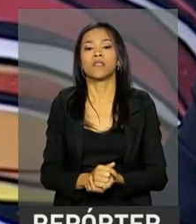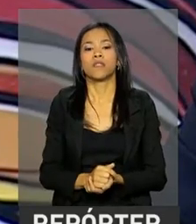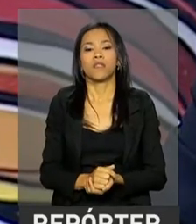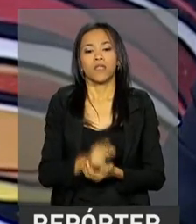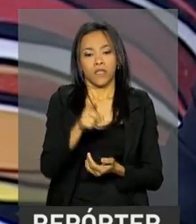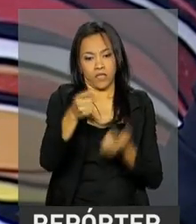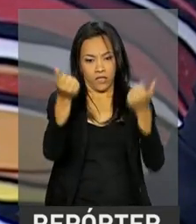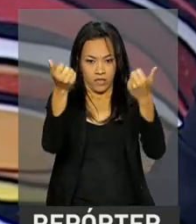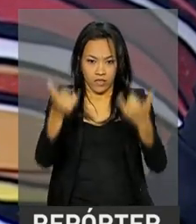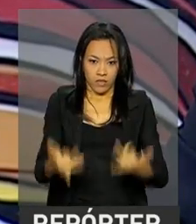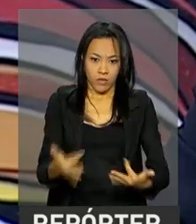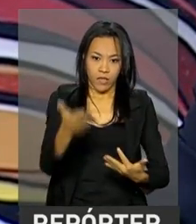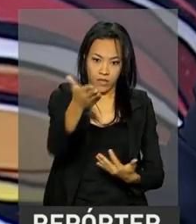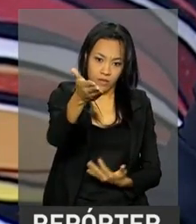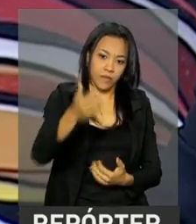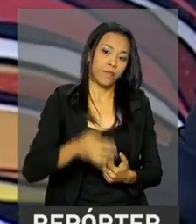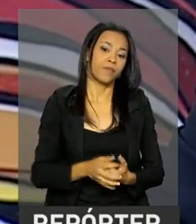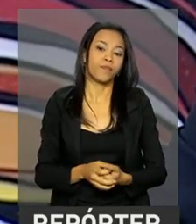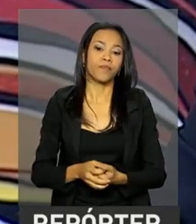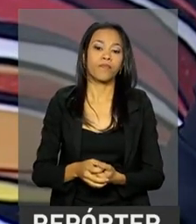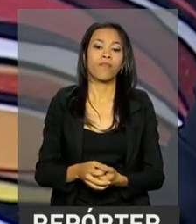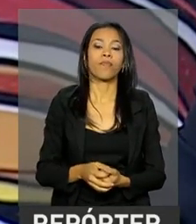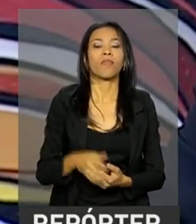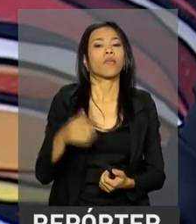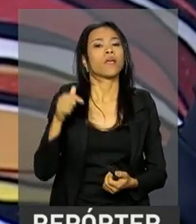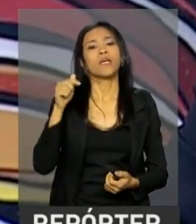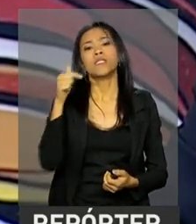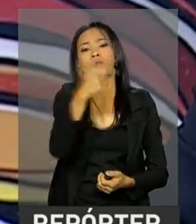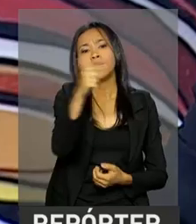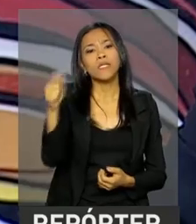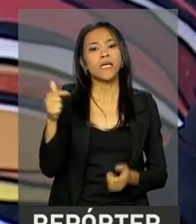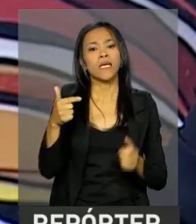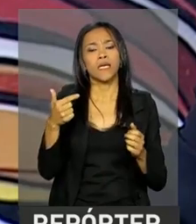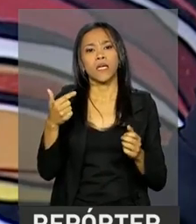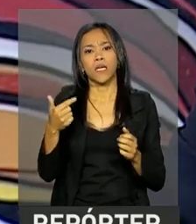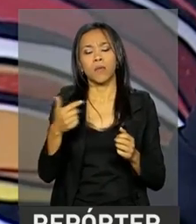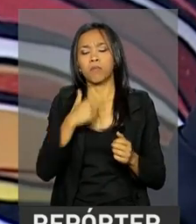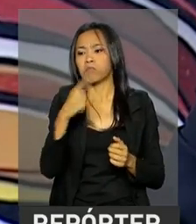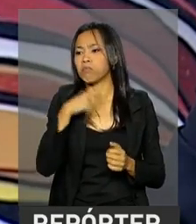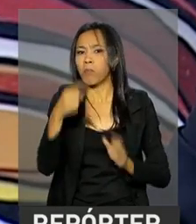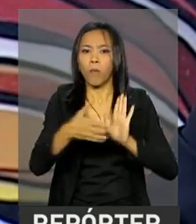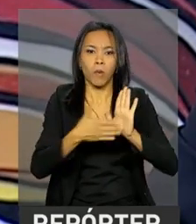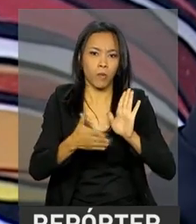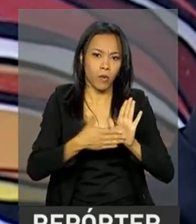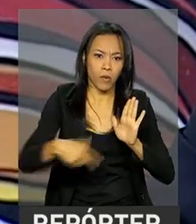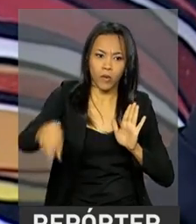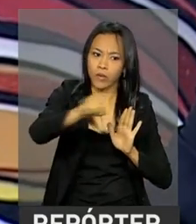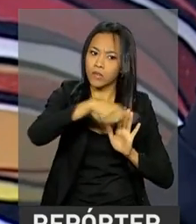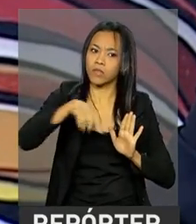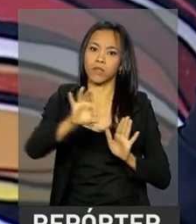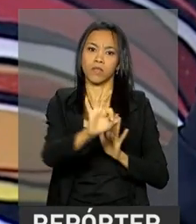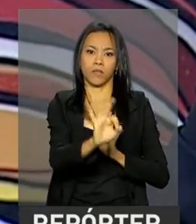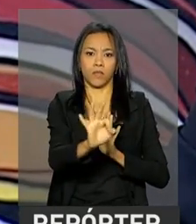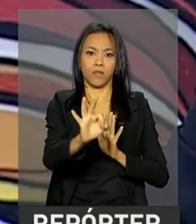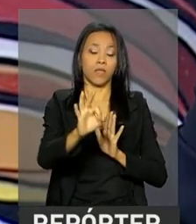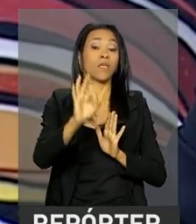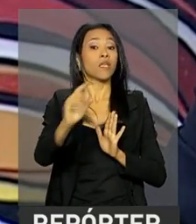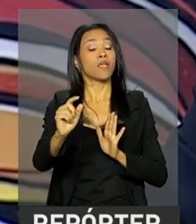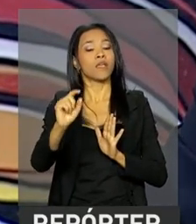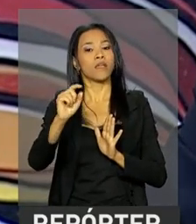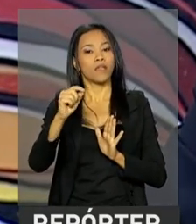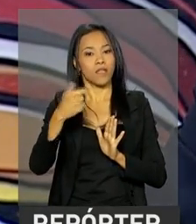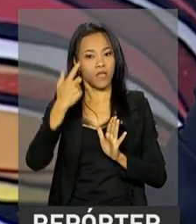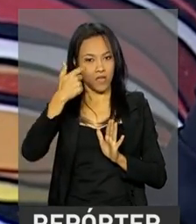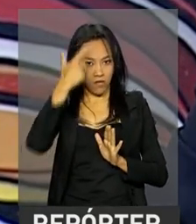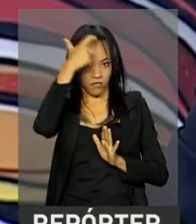há de concreto, só para esclarecer, é que não existe nenhuma proposta. E eu posso dizer a vocês, avançando ainda mais, que durante a